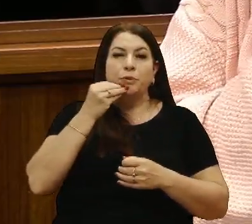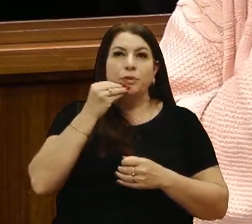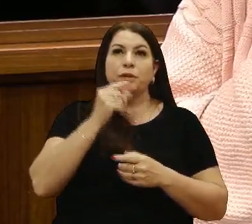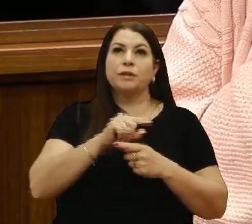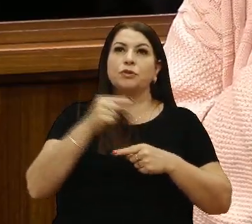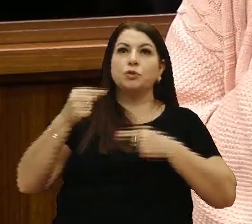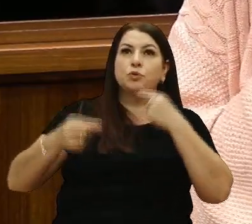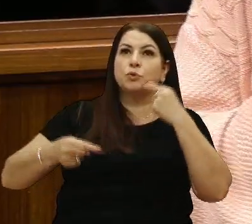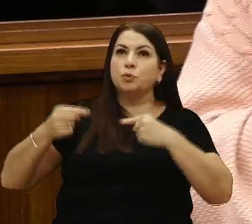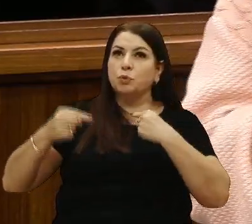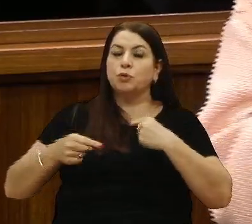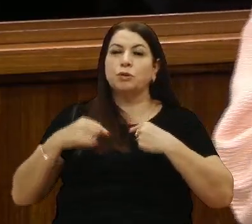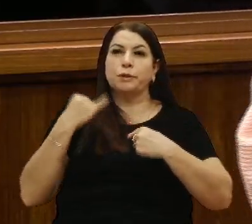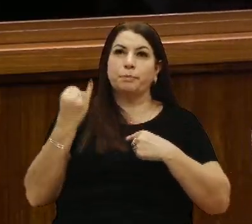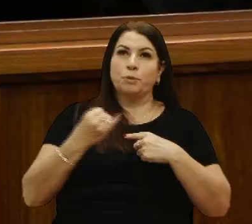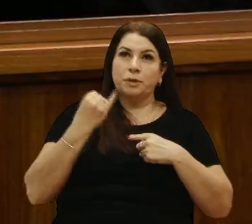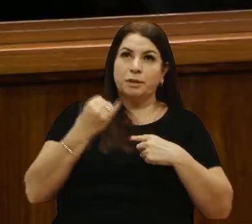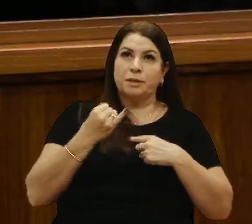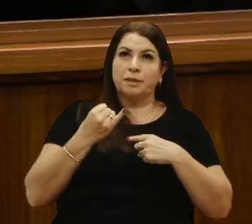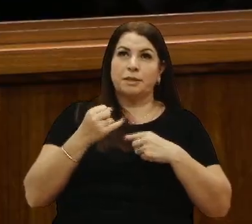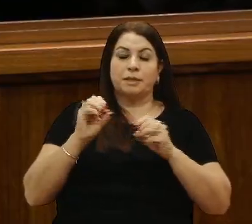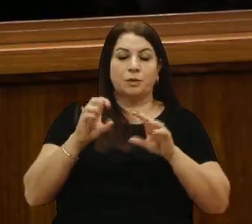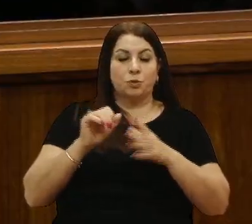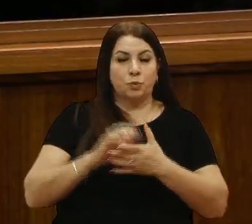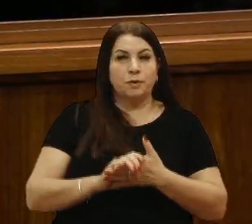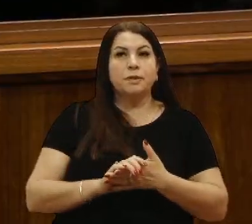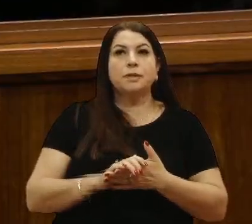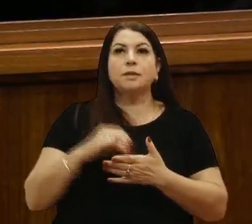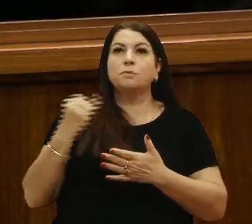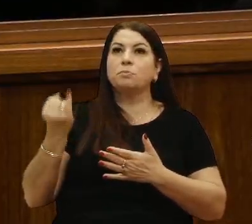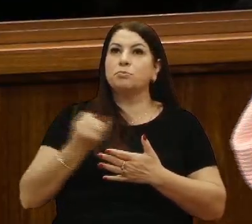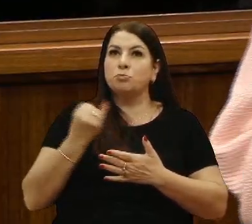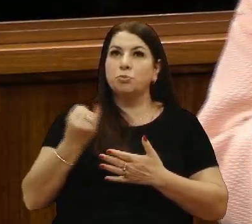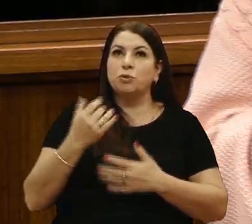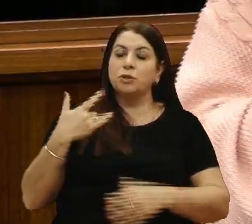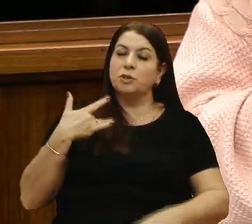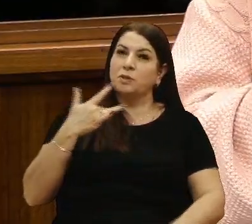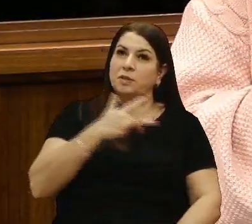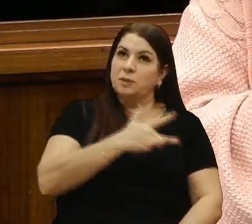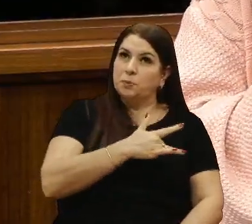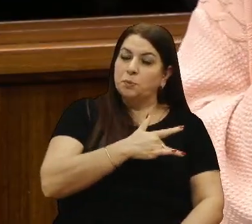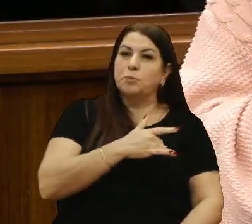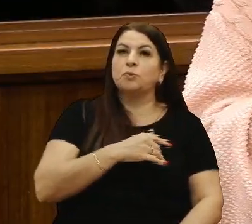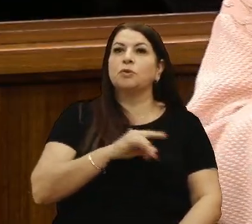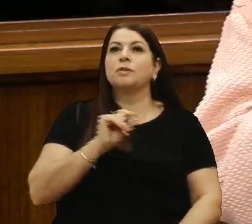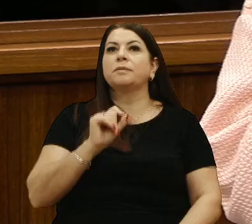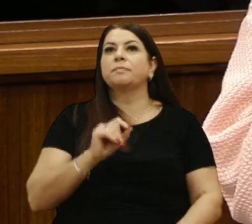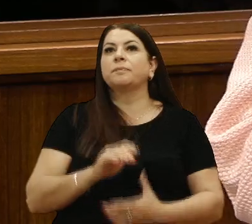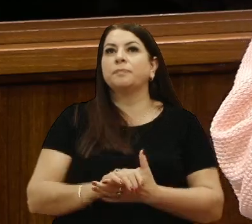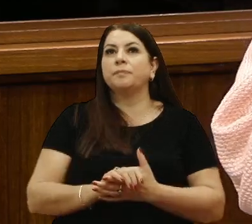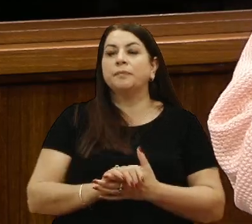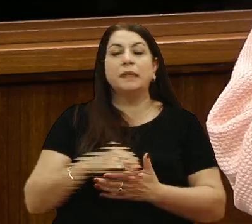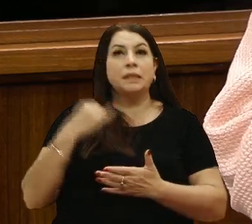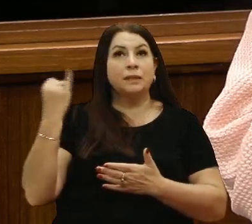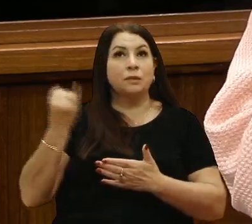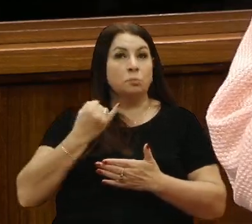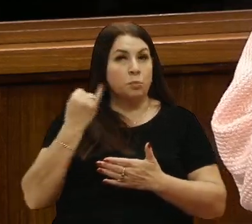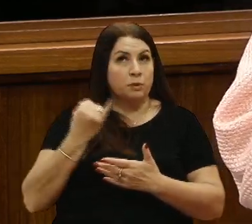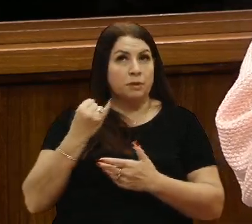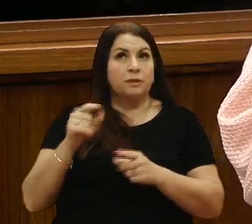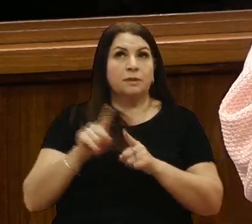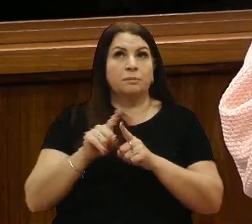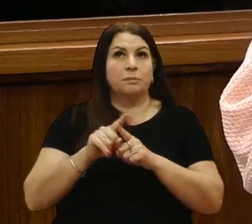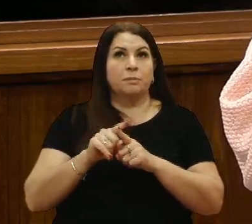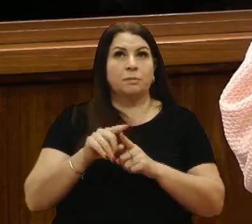de discutir a importância da educação, a importância da saúde, a questão da importância